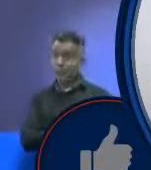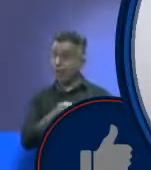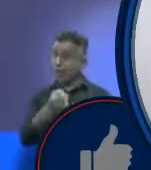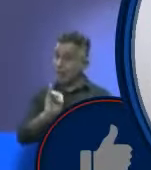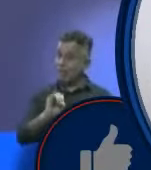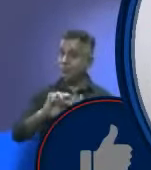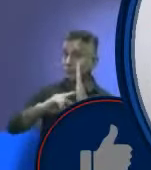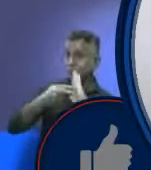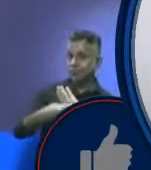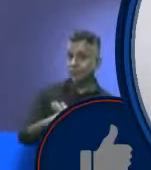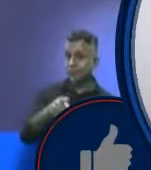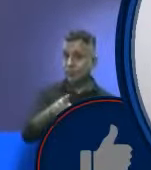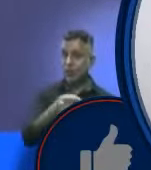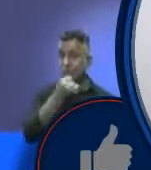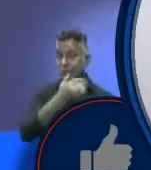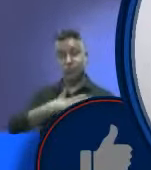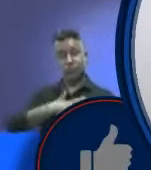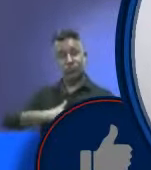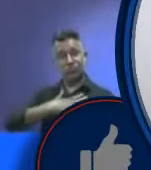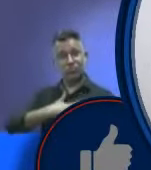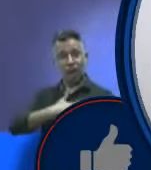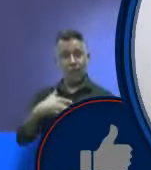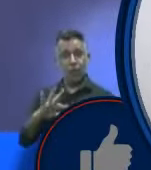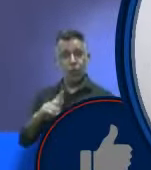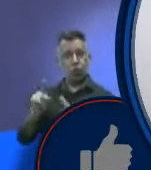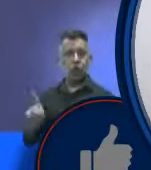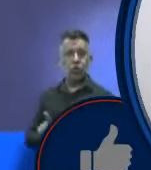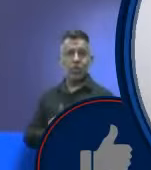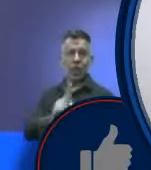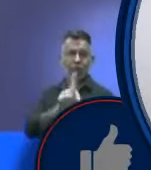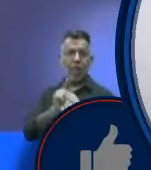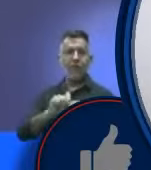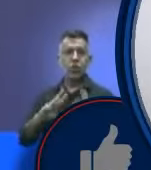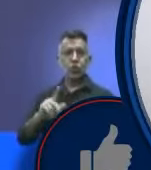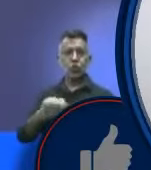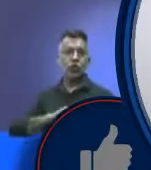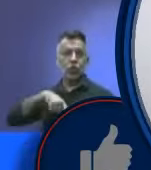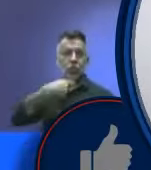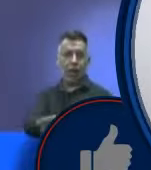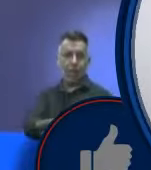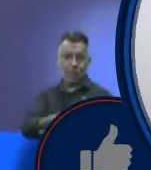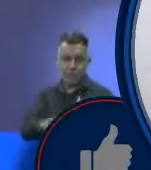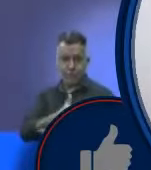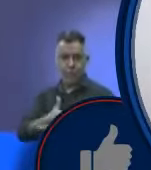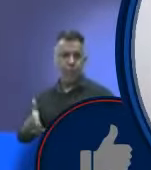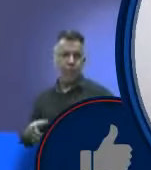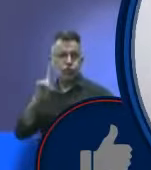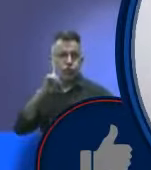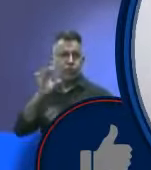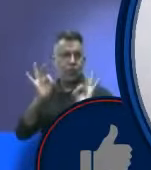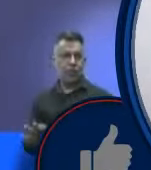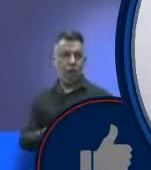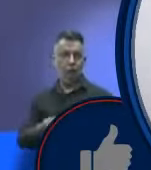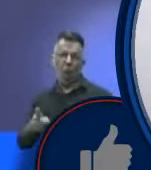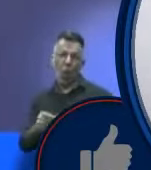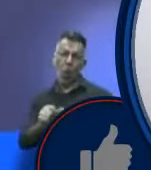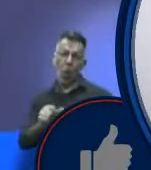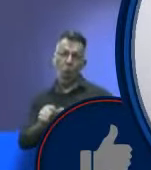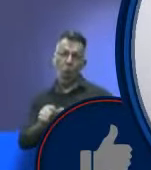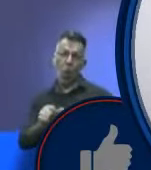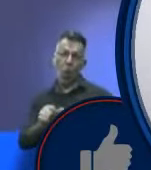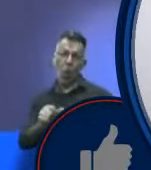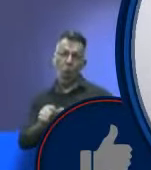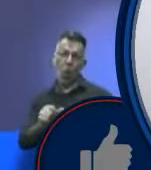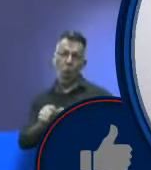Isso significa comodidade para que os nossos clientes façam os pagamentos de suas parcelas em dia ou renegociem suas